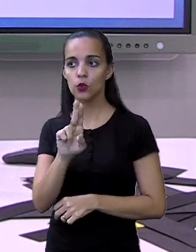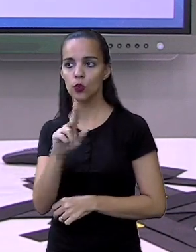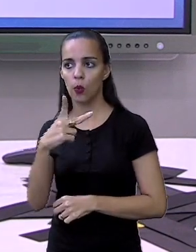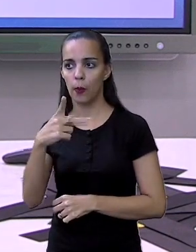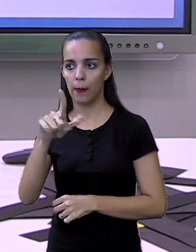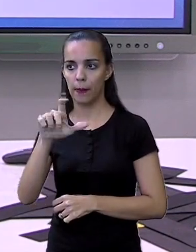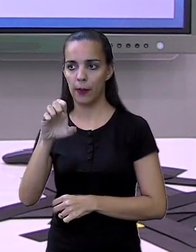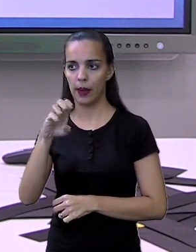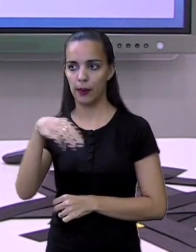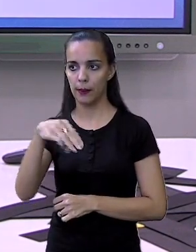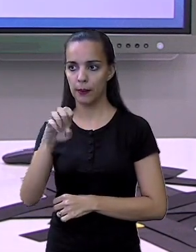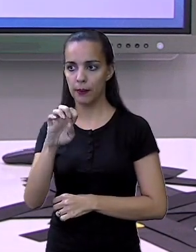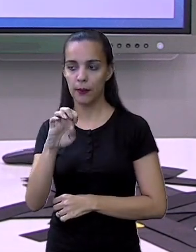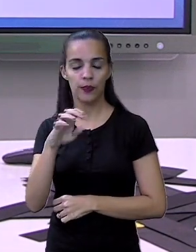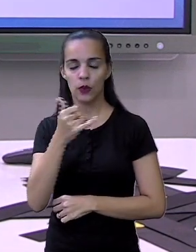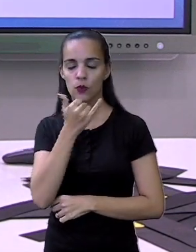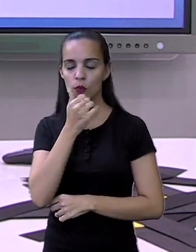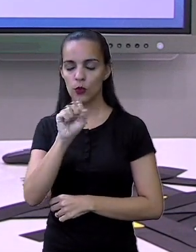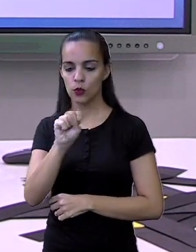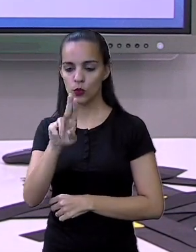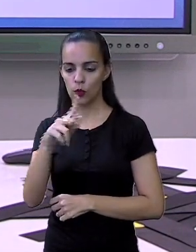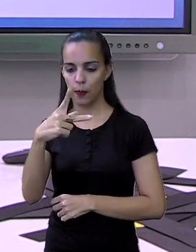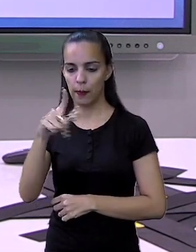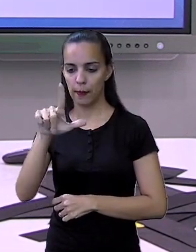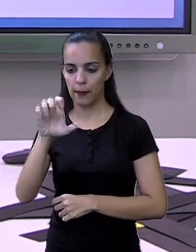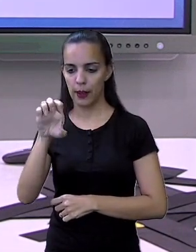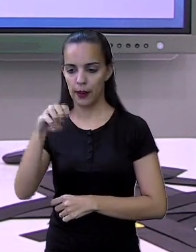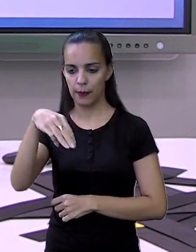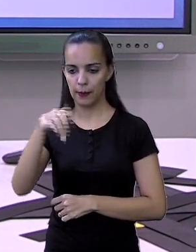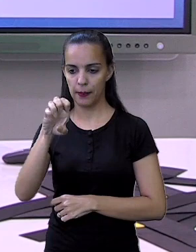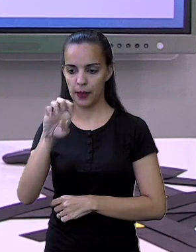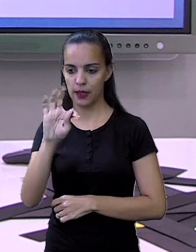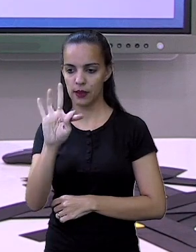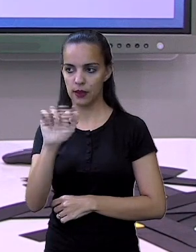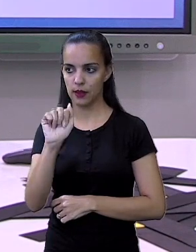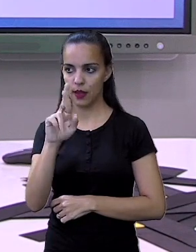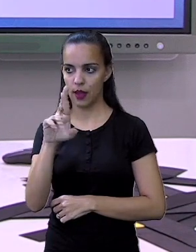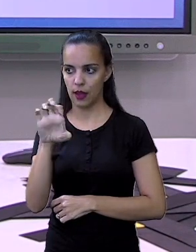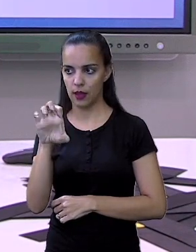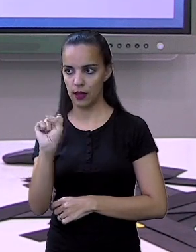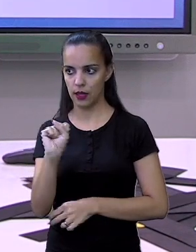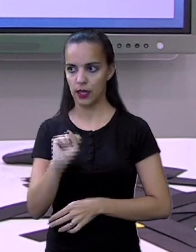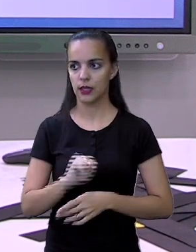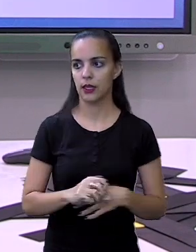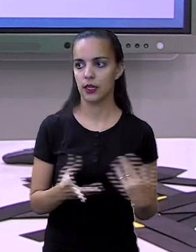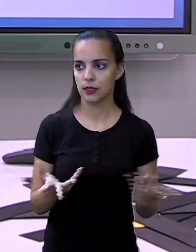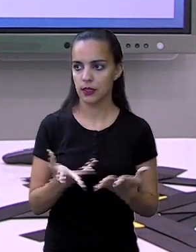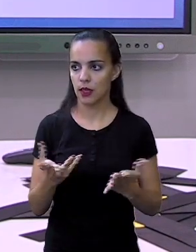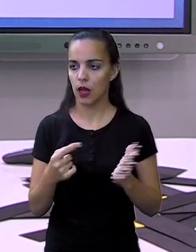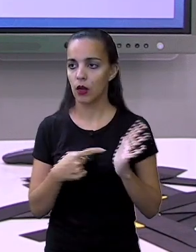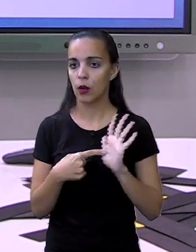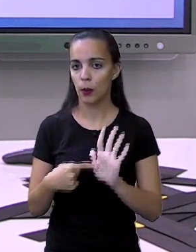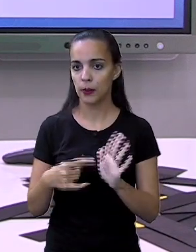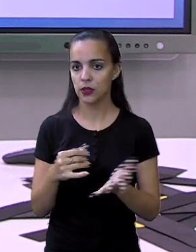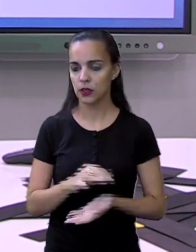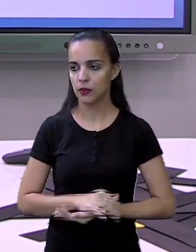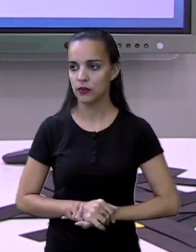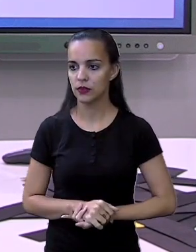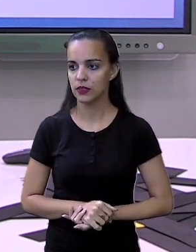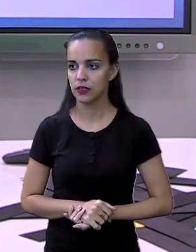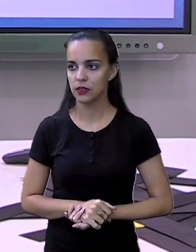Suplementares. Tá? Eu tenho meu ângulo aqui, eles seriam ângulos suplementares.